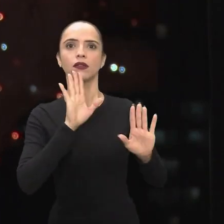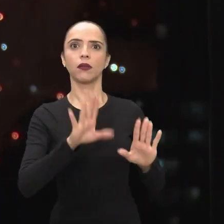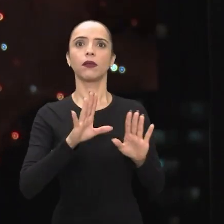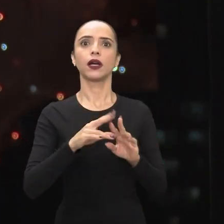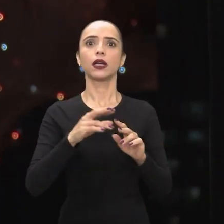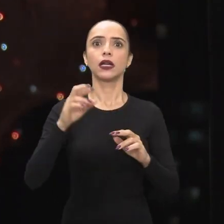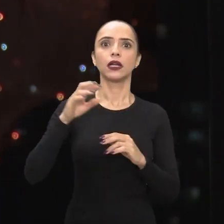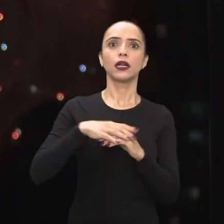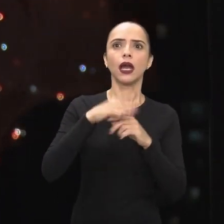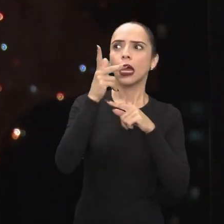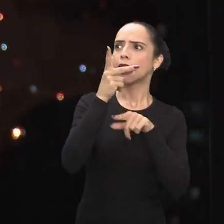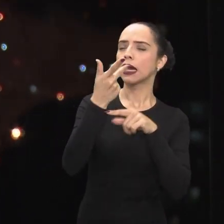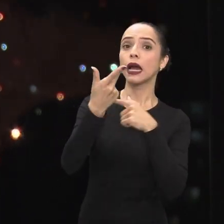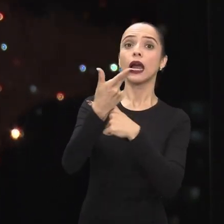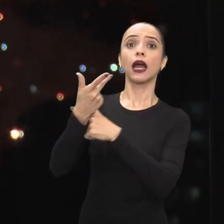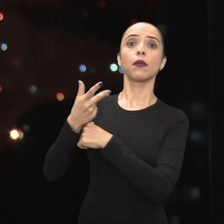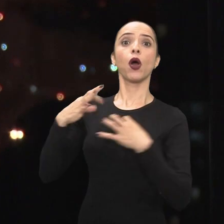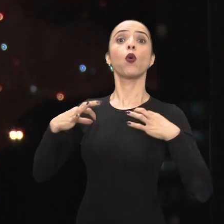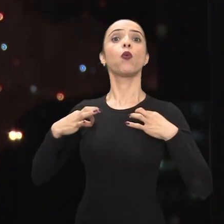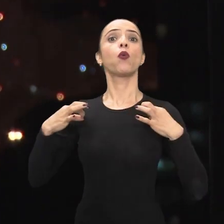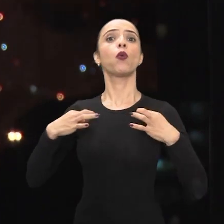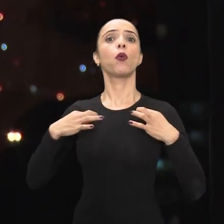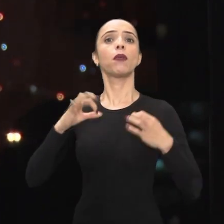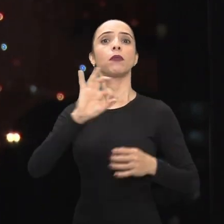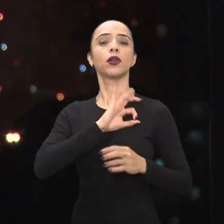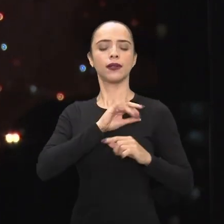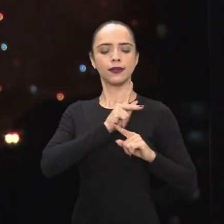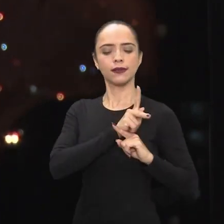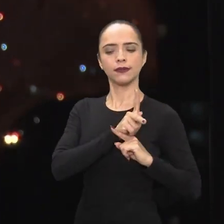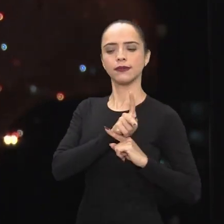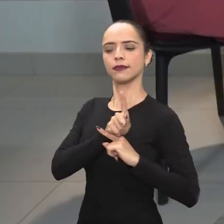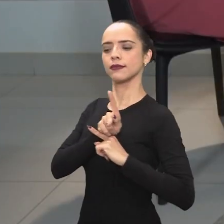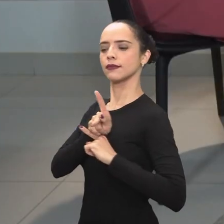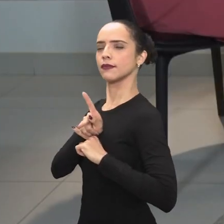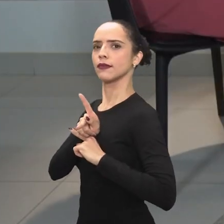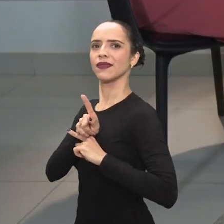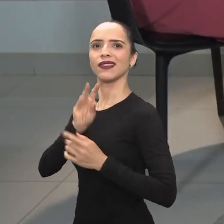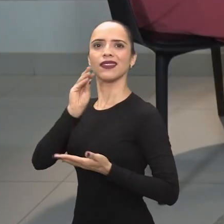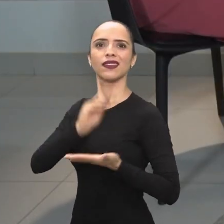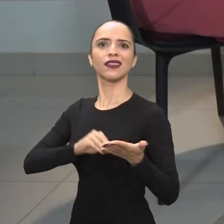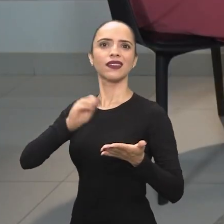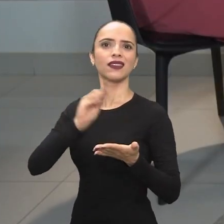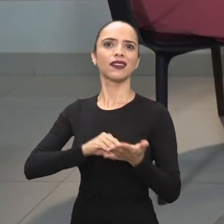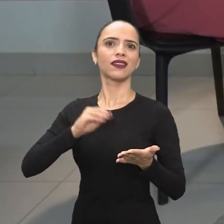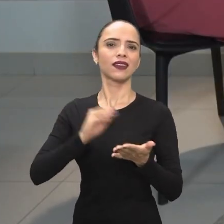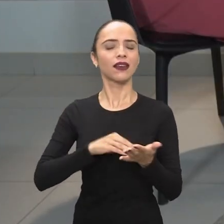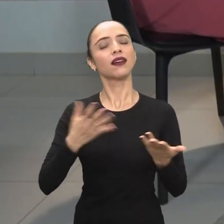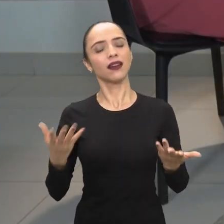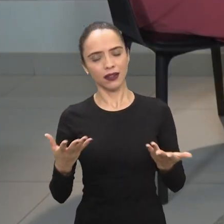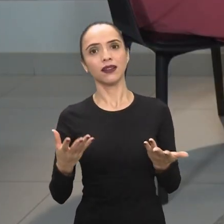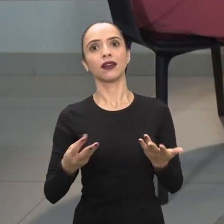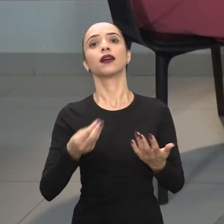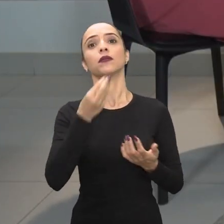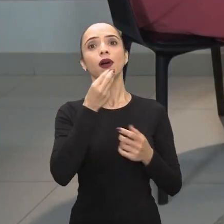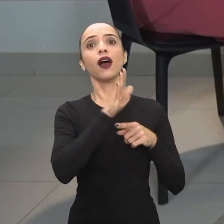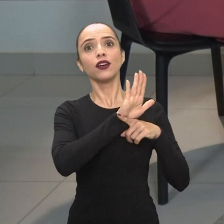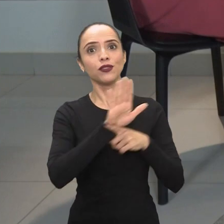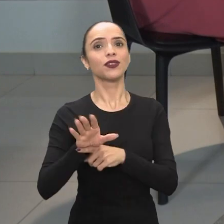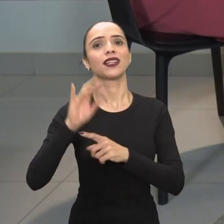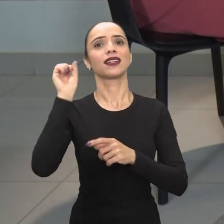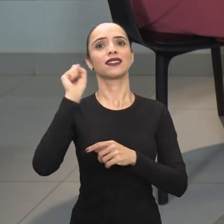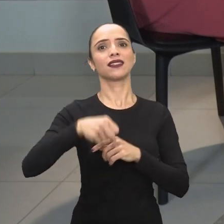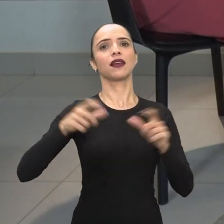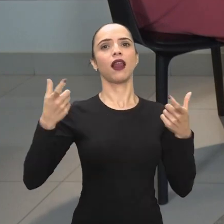fala em câmera no uniforme dos policiais né Para que justamente contribuiria para diminuir essa